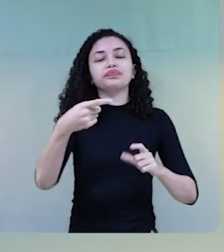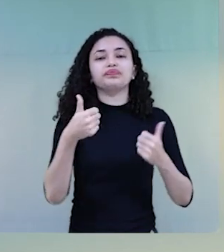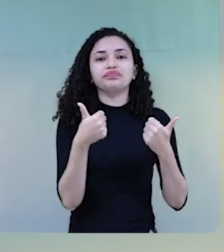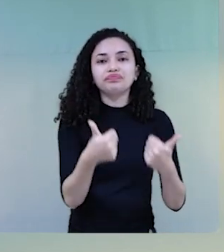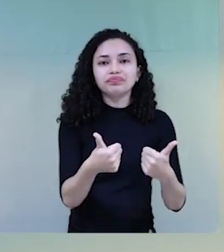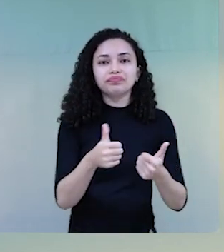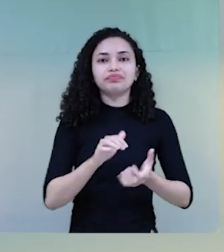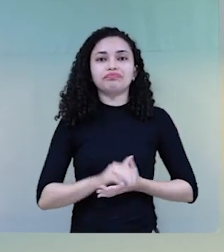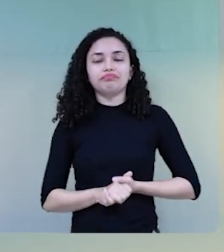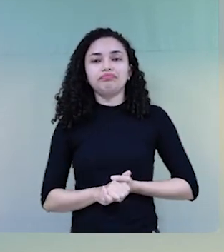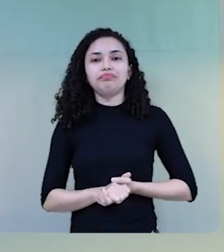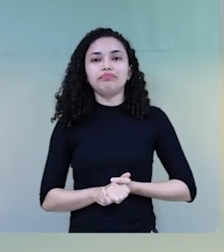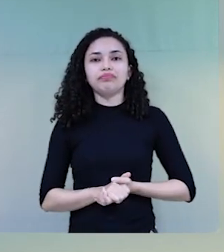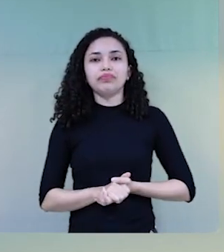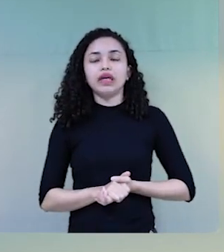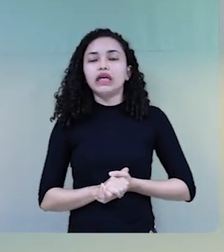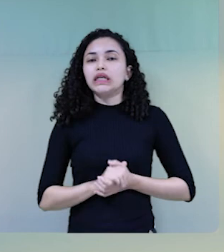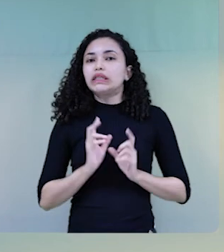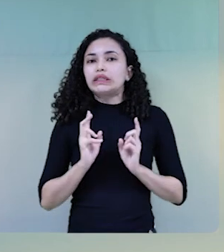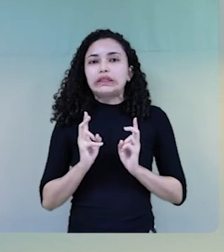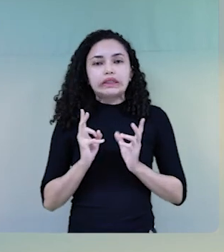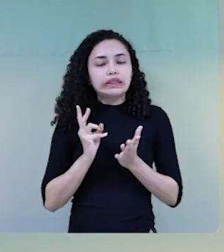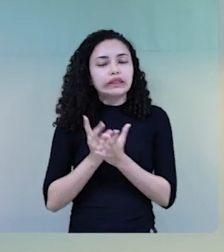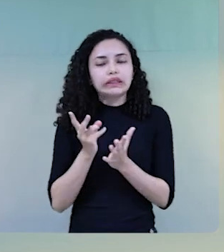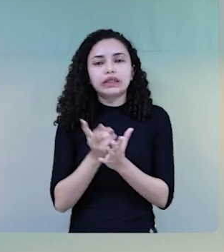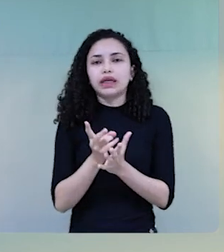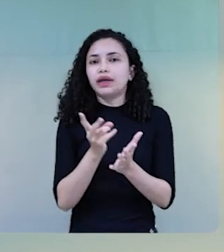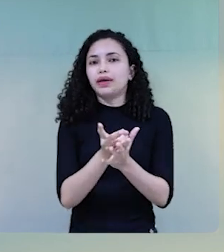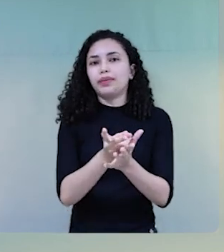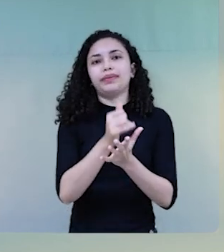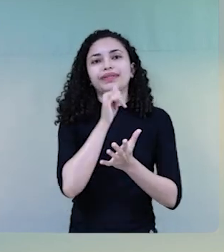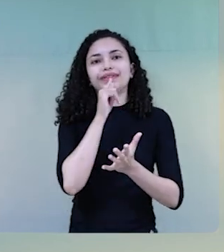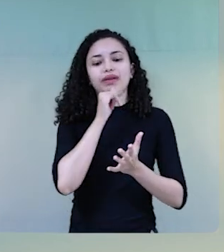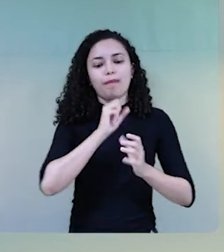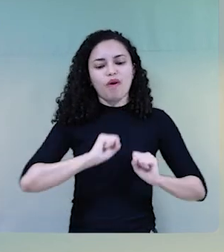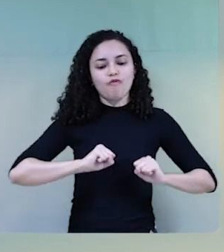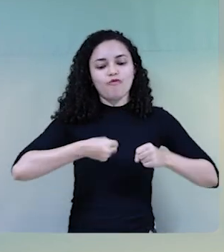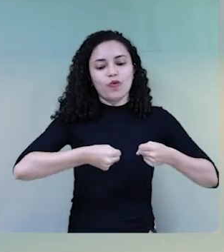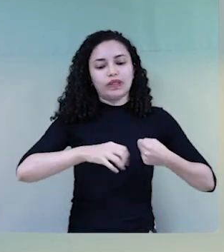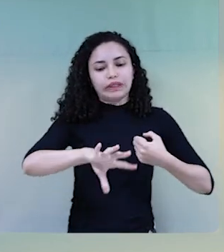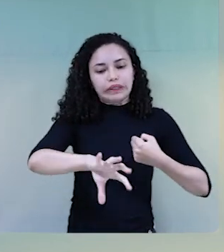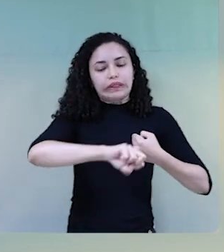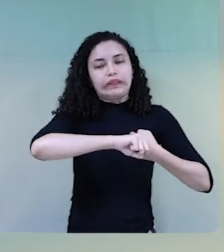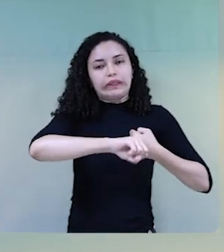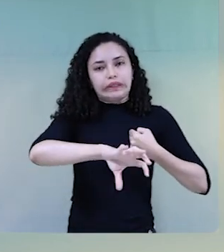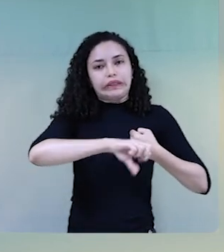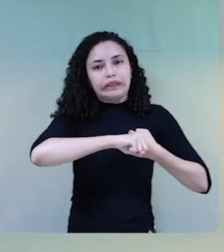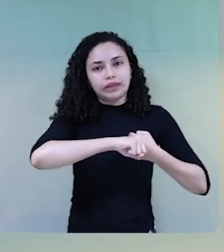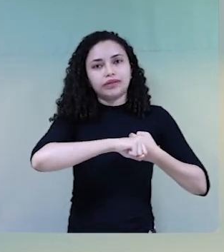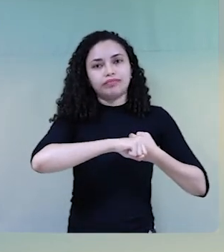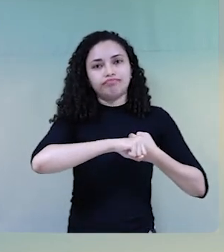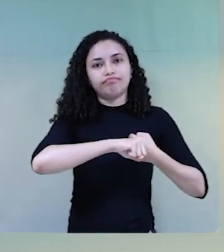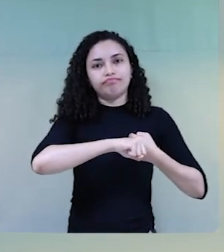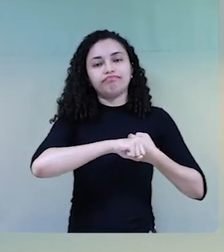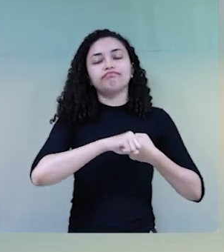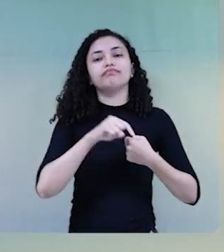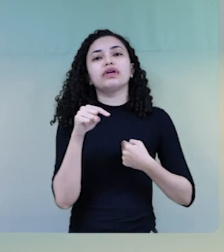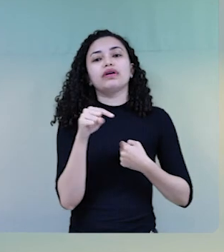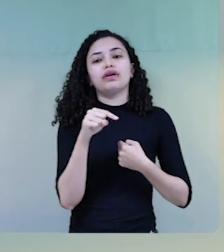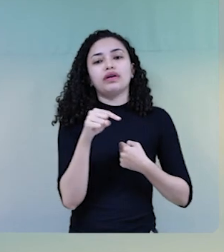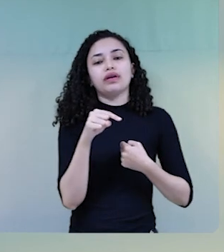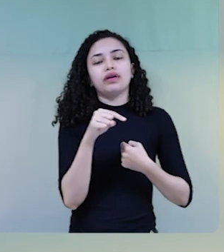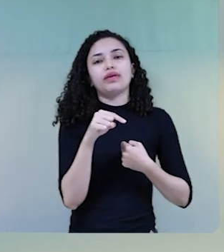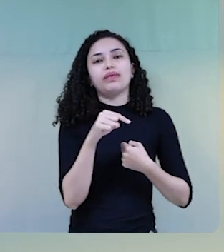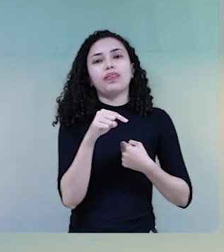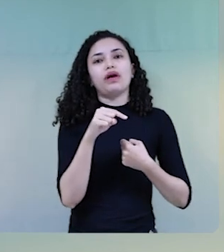Perfeito. Toda vida, pessoal, que existe força magnética atuando numa carga, a carga ela vai entrar no movimento o quê? No